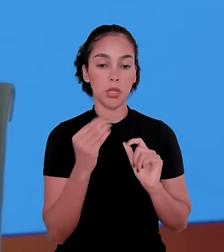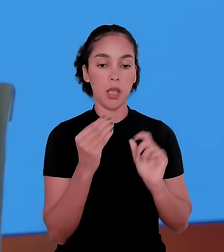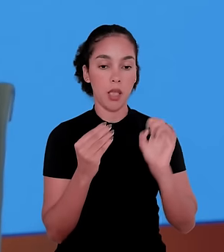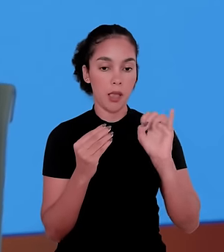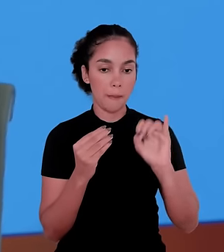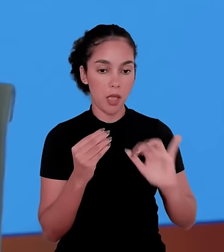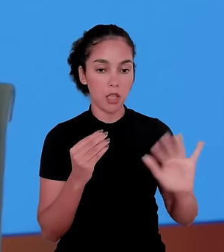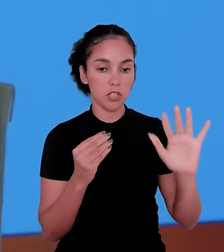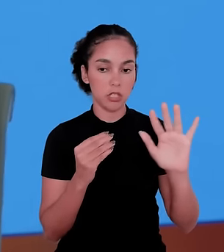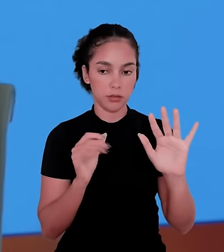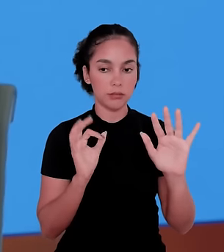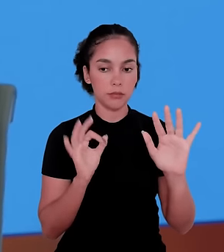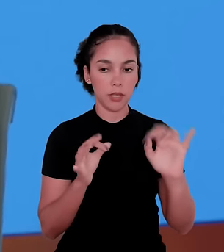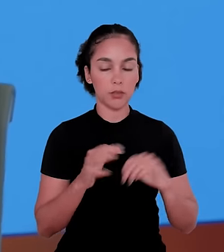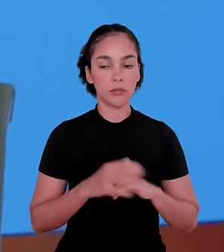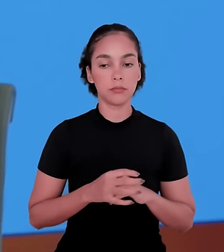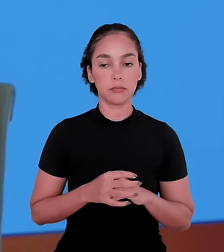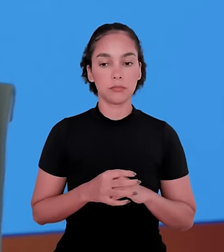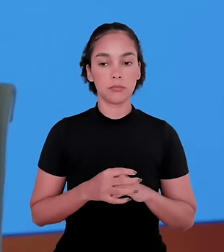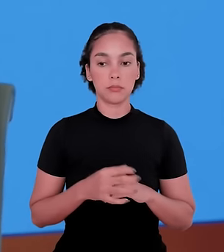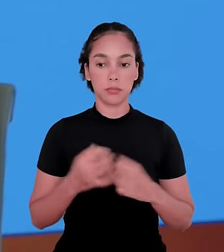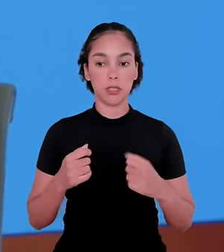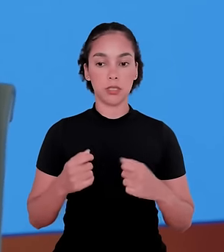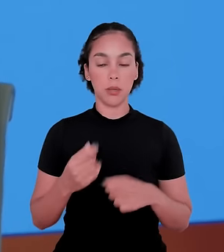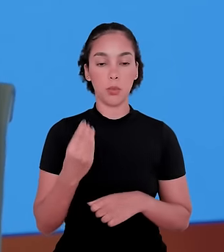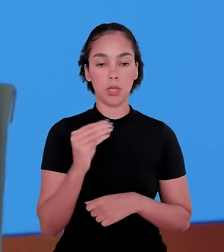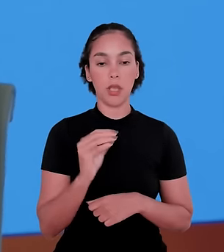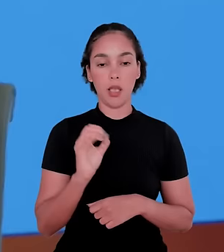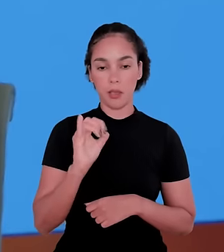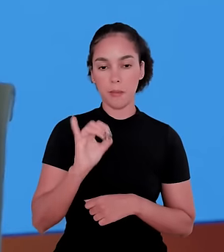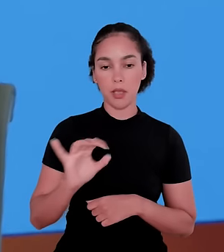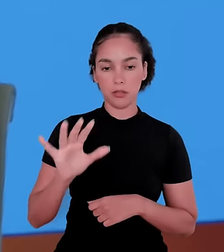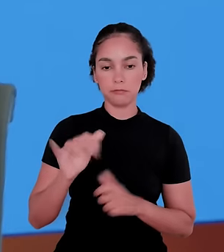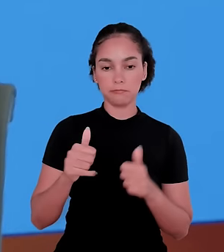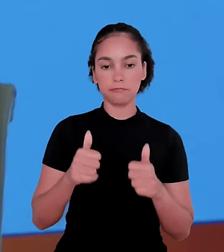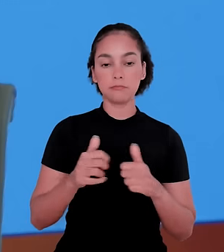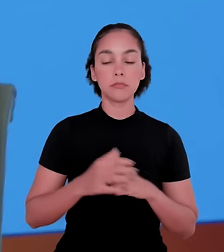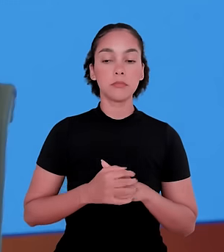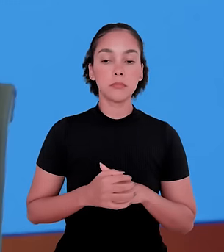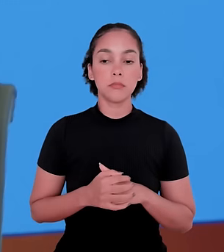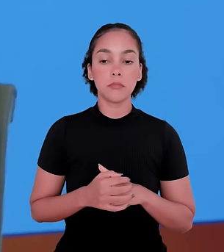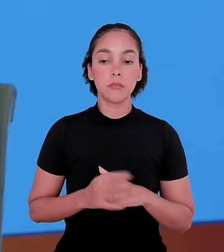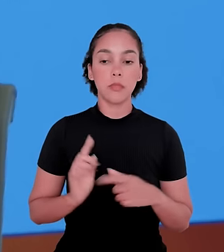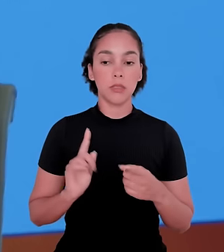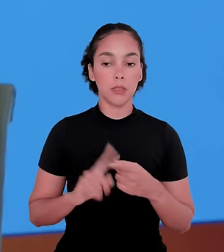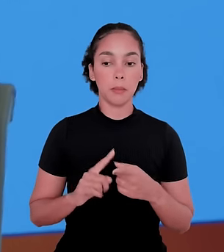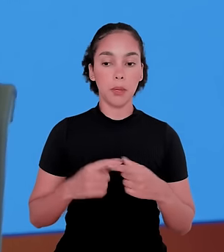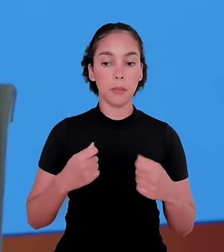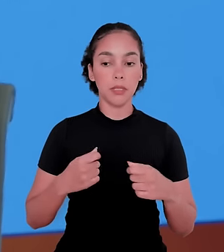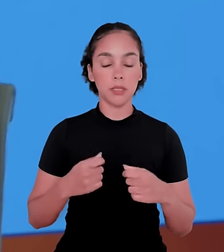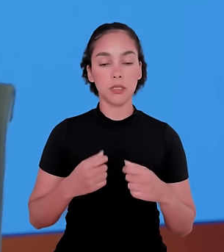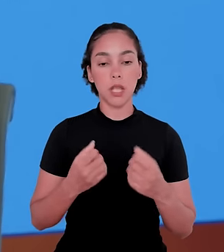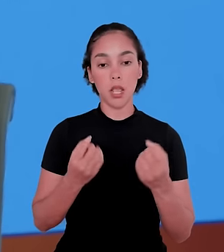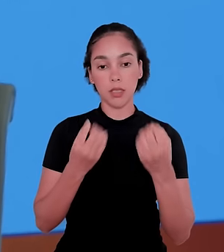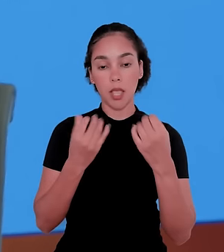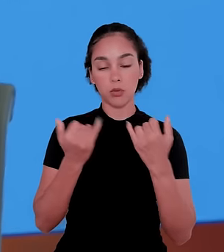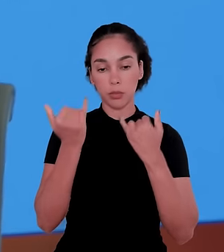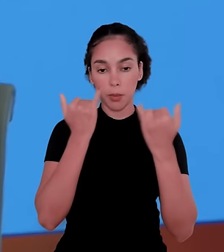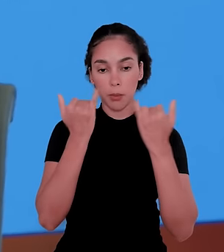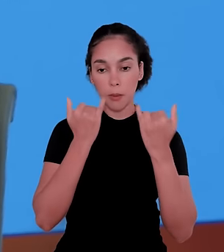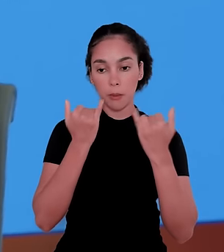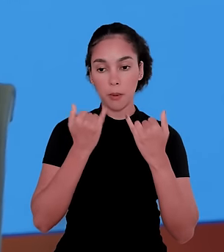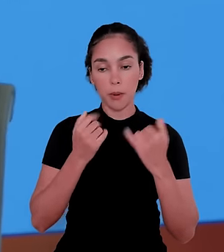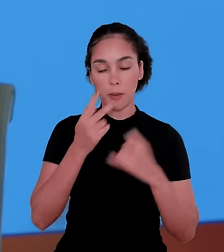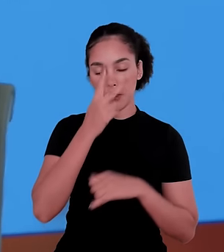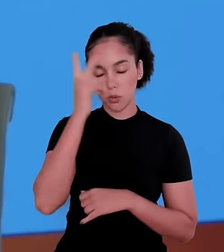imagem né porque se você não carregar a imagem só vai o nome Uhum E além disso tem os dados do requerente né o